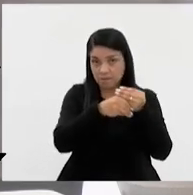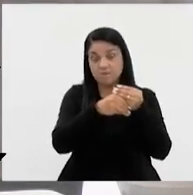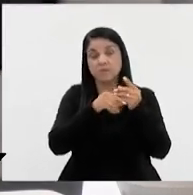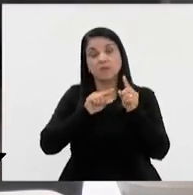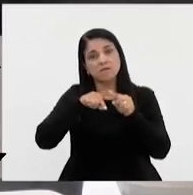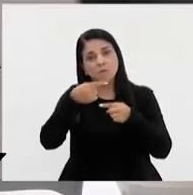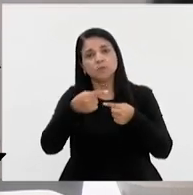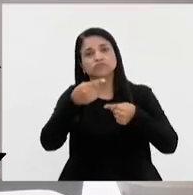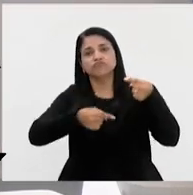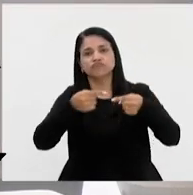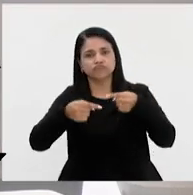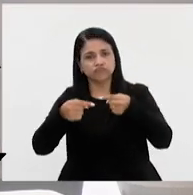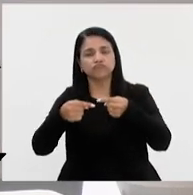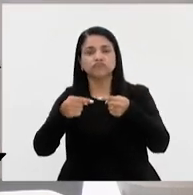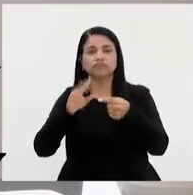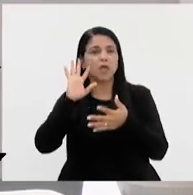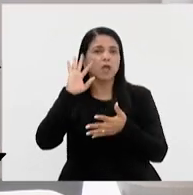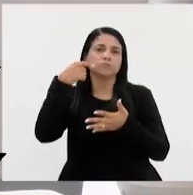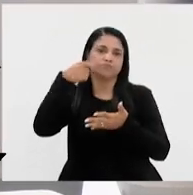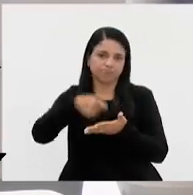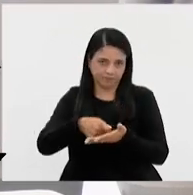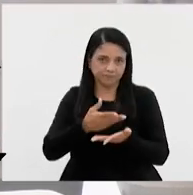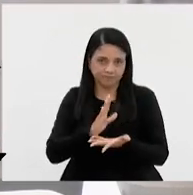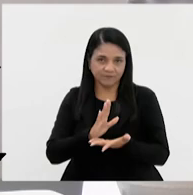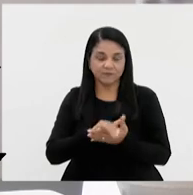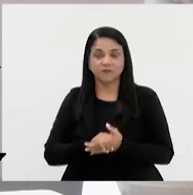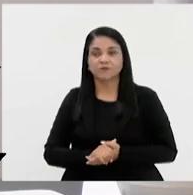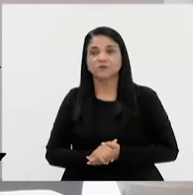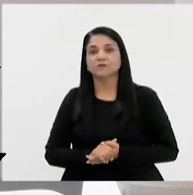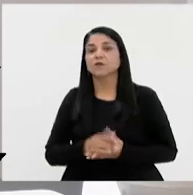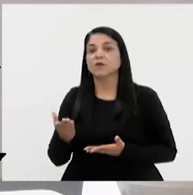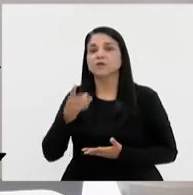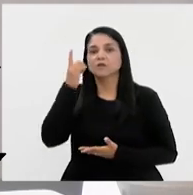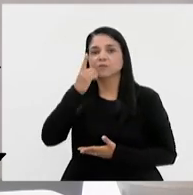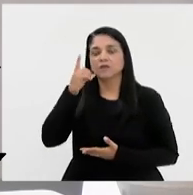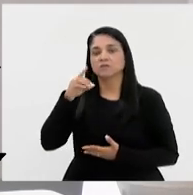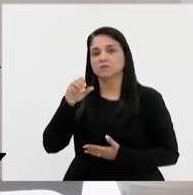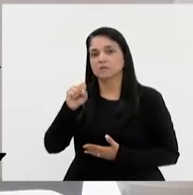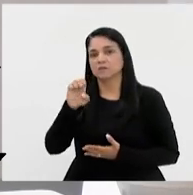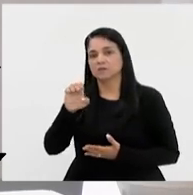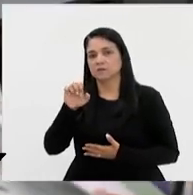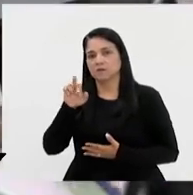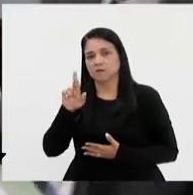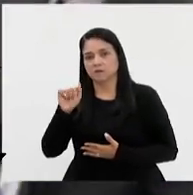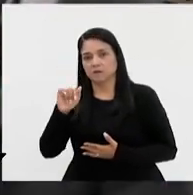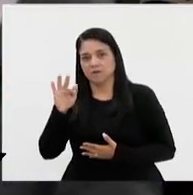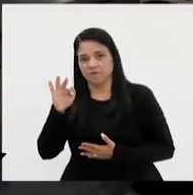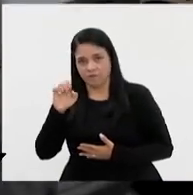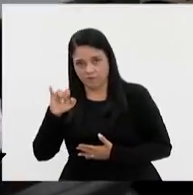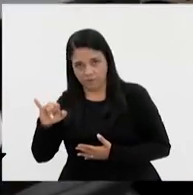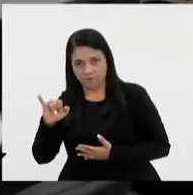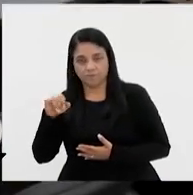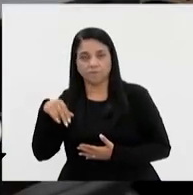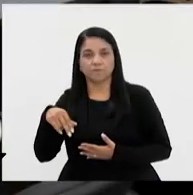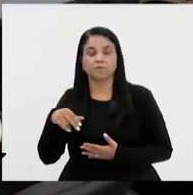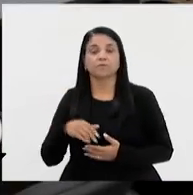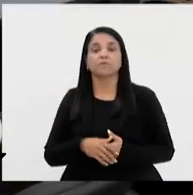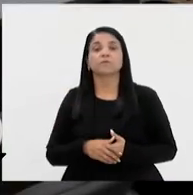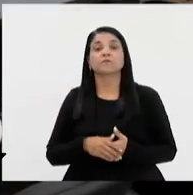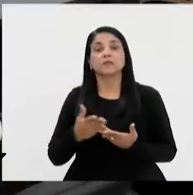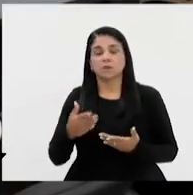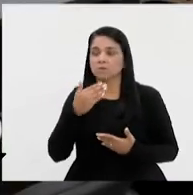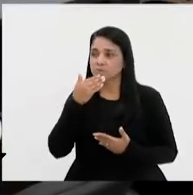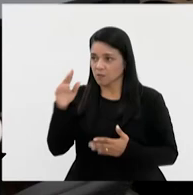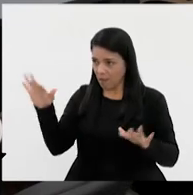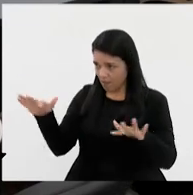nesse sentido. Deputado Serafini, deputado Fred. Senhor presidente, eu peço a atenção de Vossa